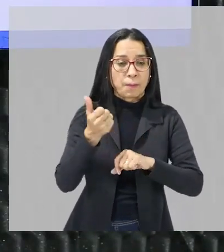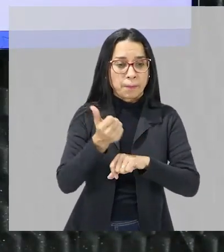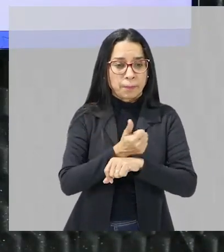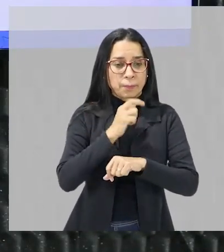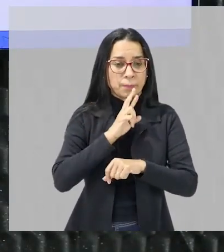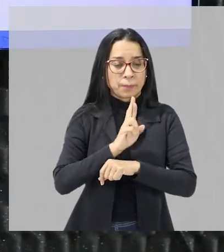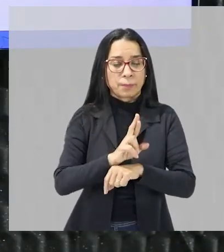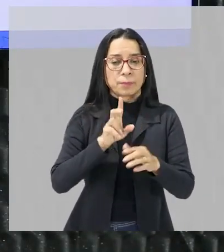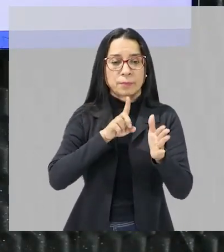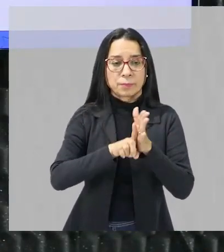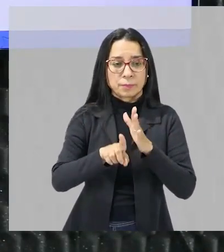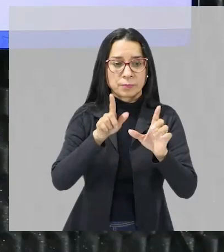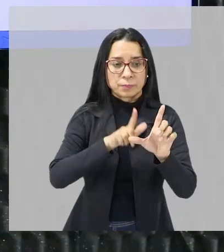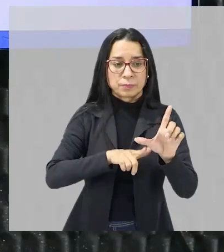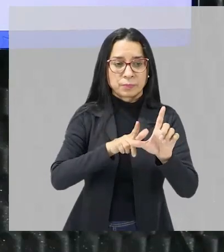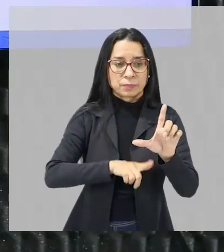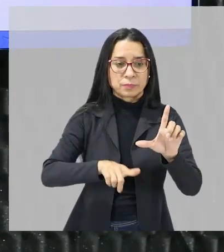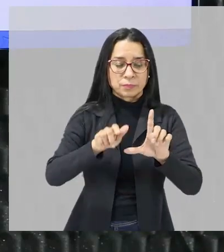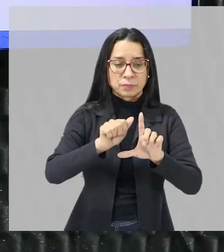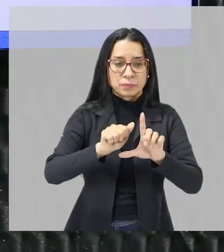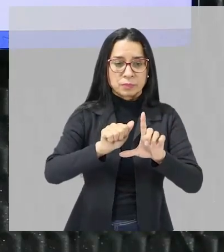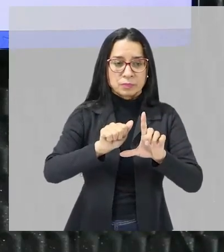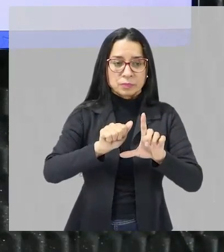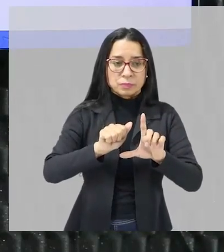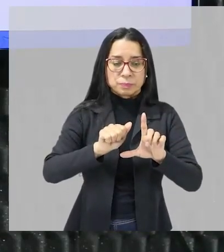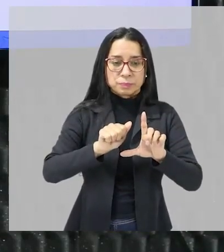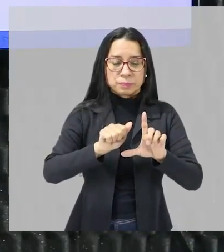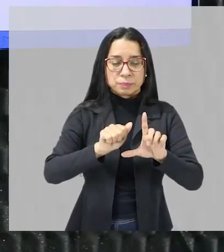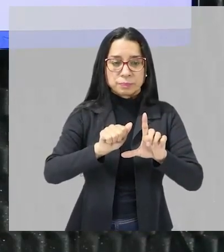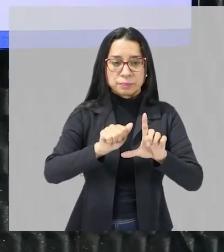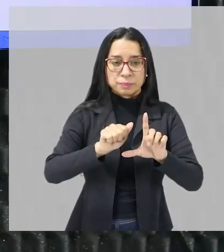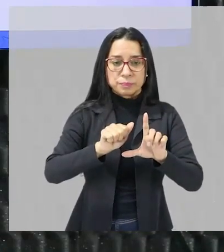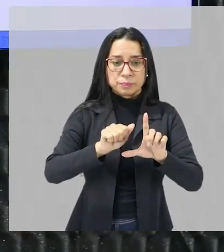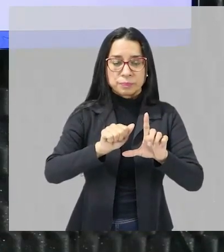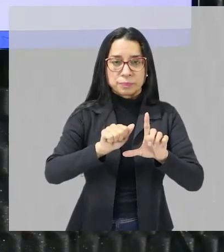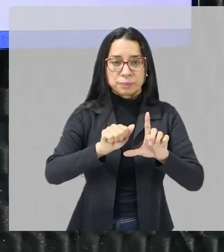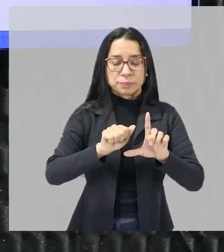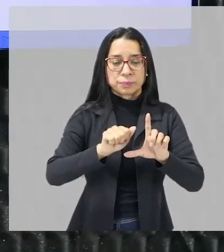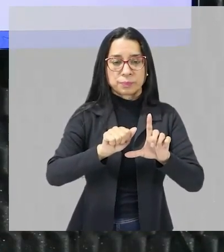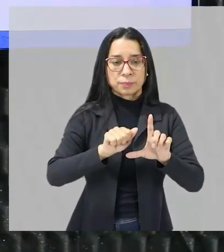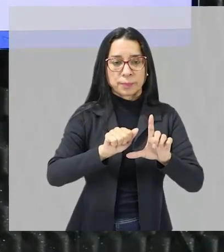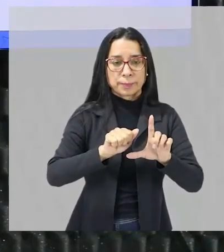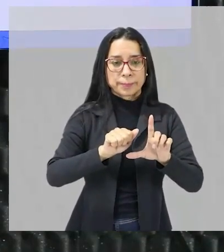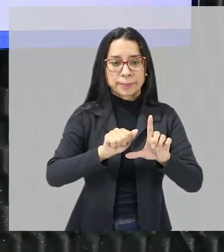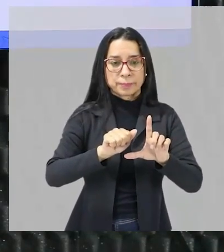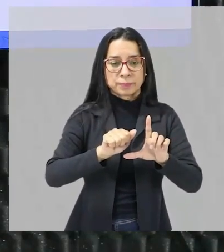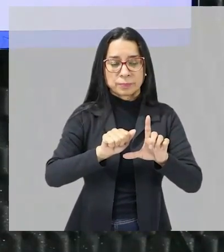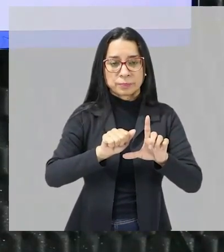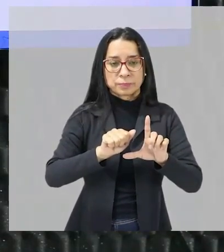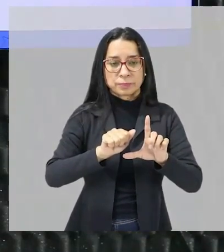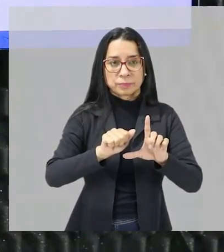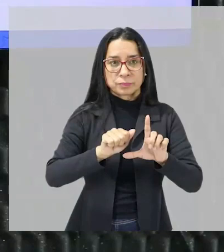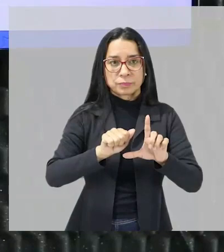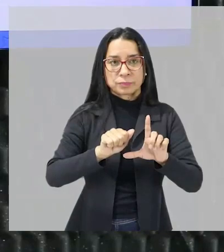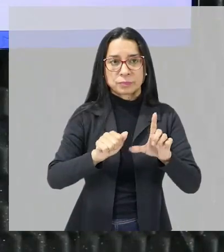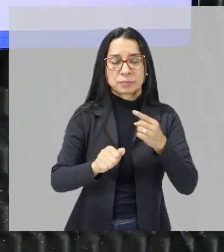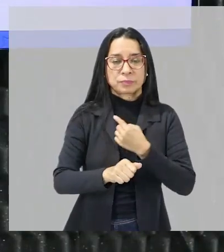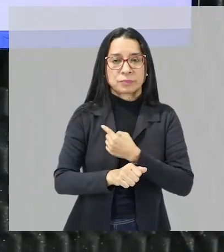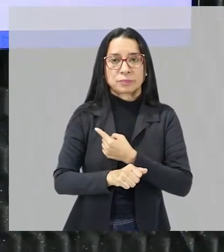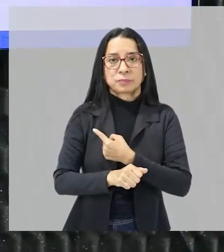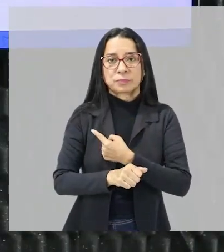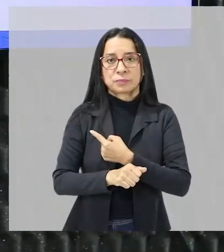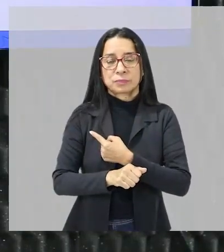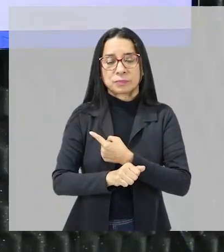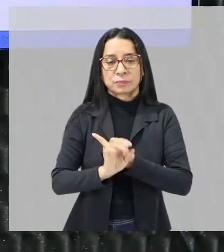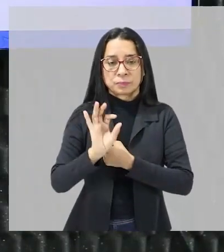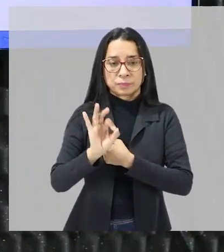responde a pergunta é a letra A. Ela enfraquece qualquer tipo de discurso ideológico sobre mérito. E aí a gente marca a letra A e